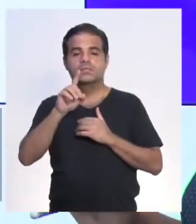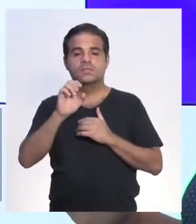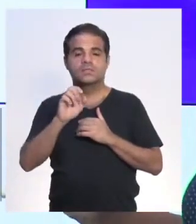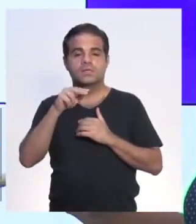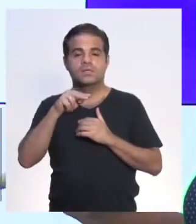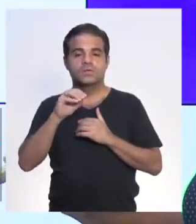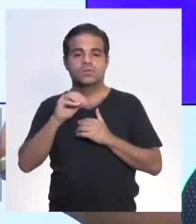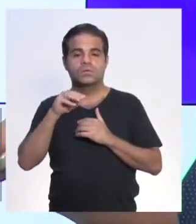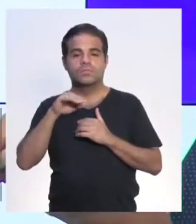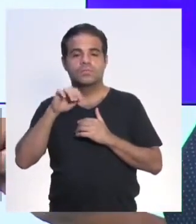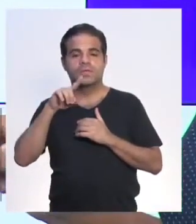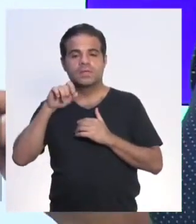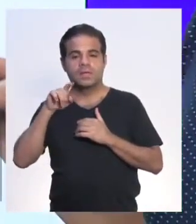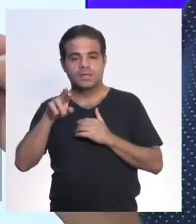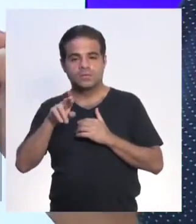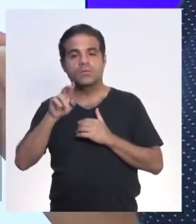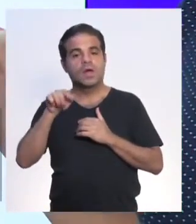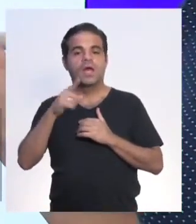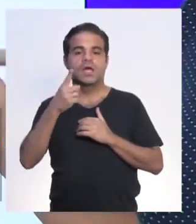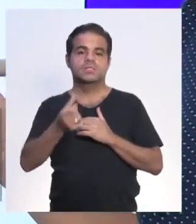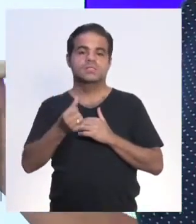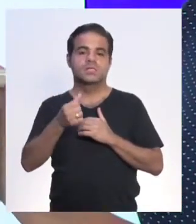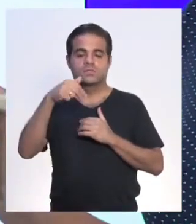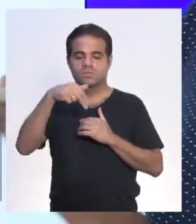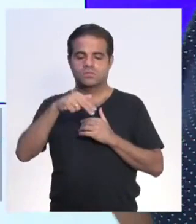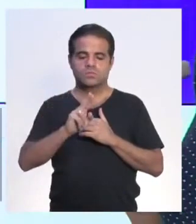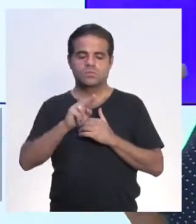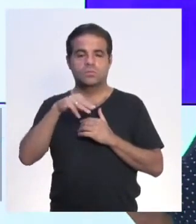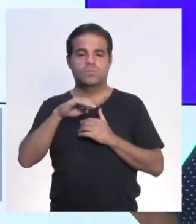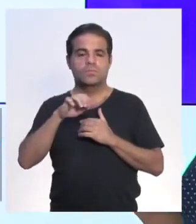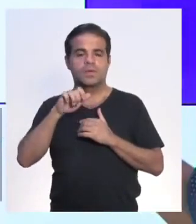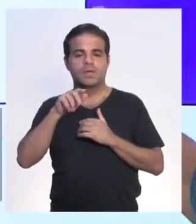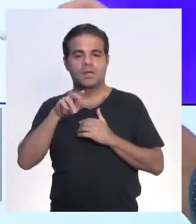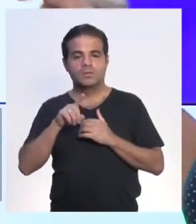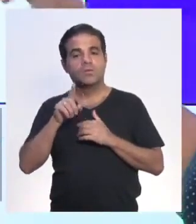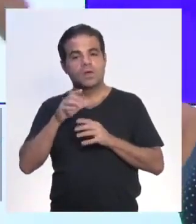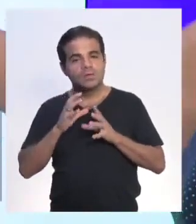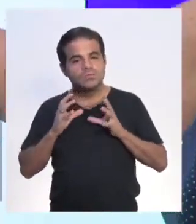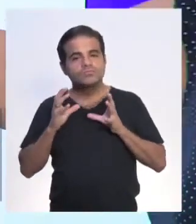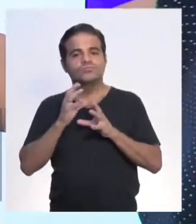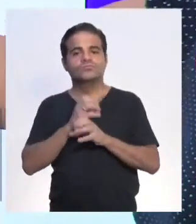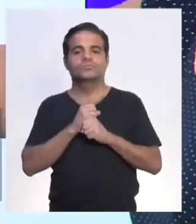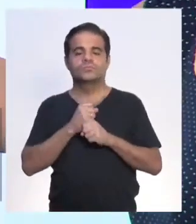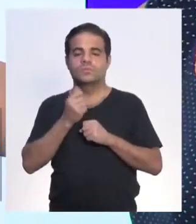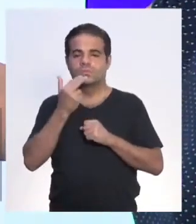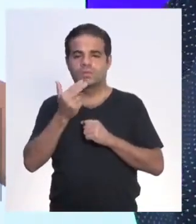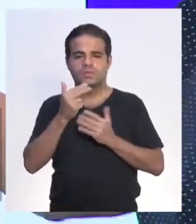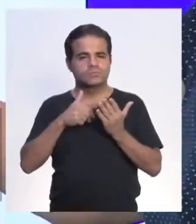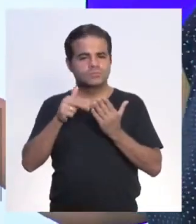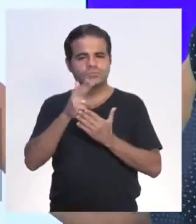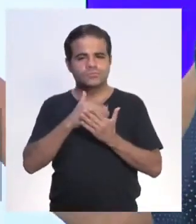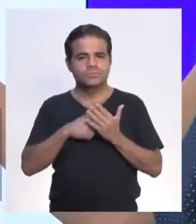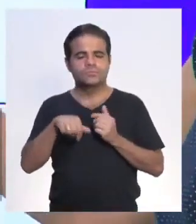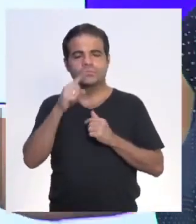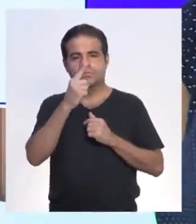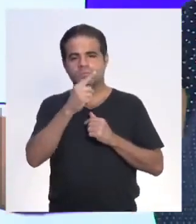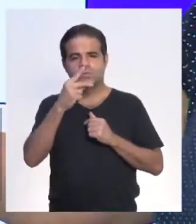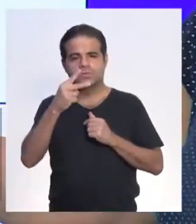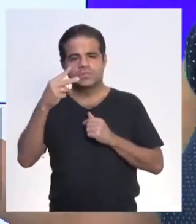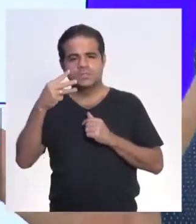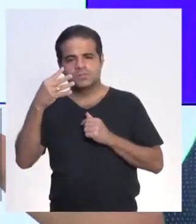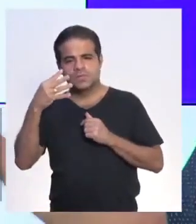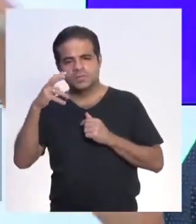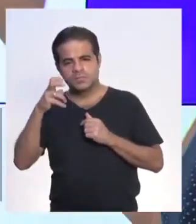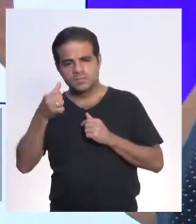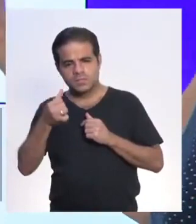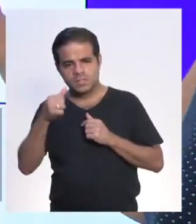é 16. E o numerador é o total de quadradinhos pintados. 1, 2, 3, 4,